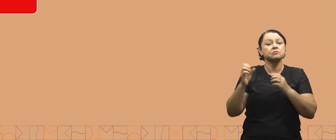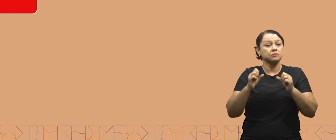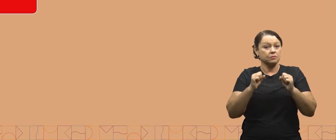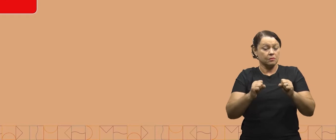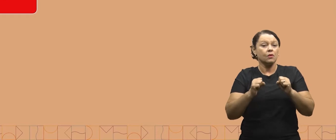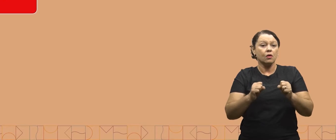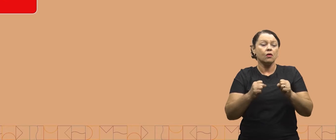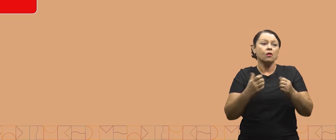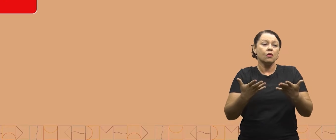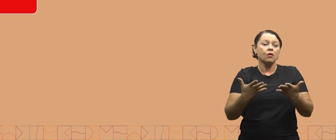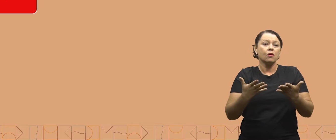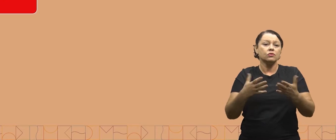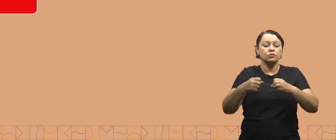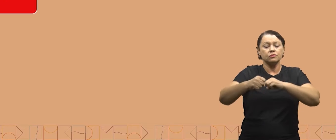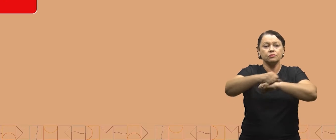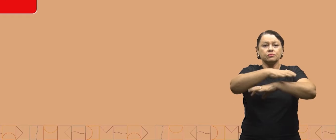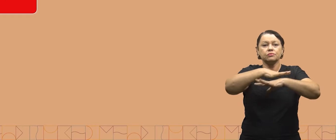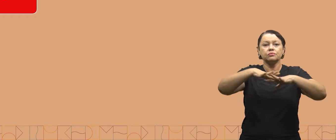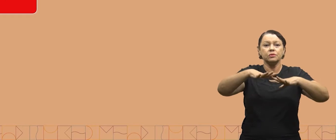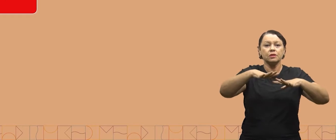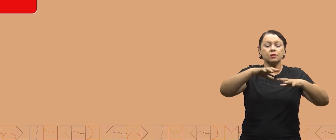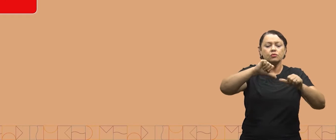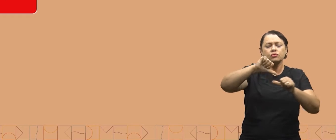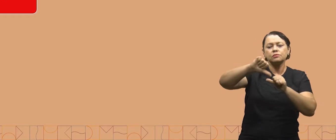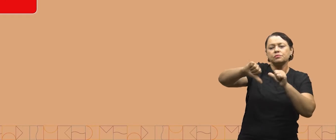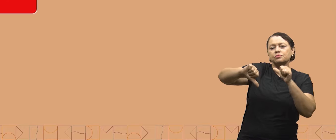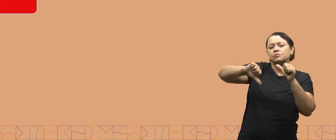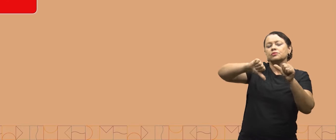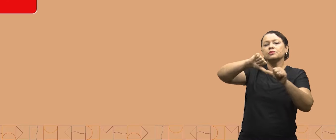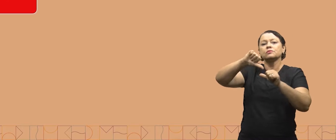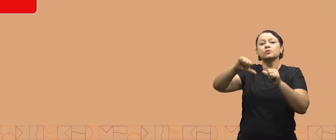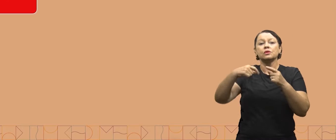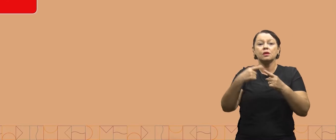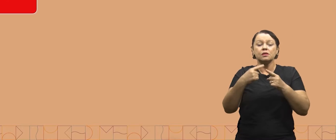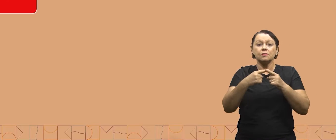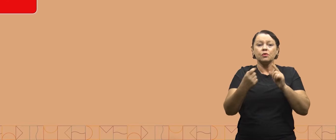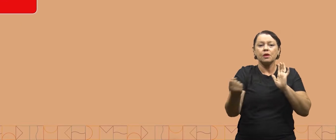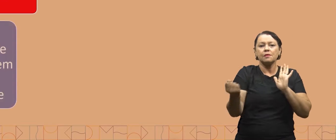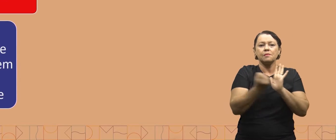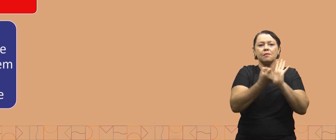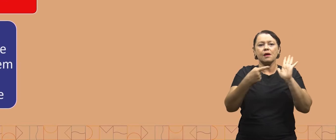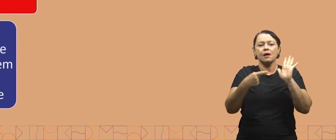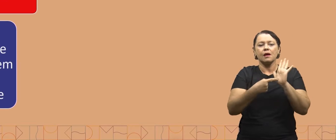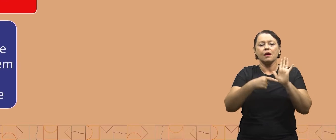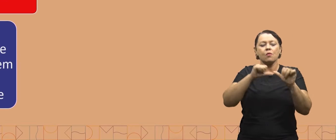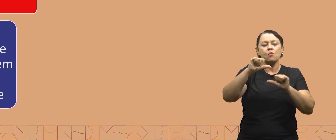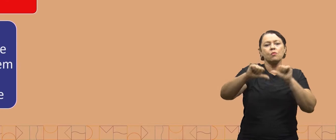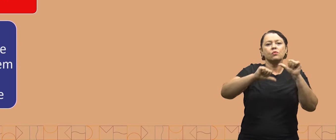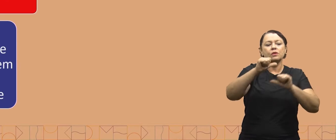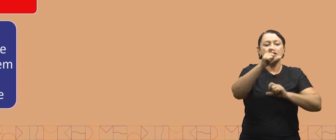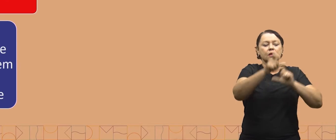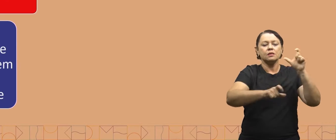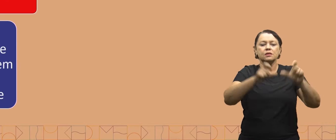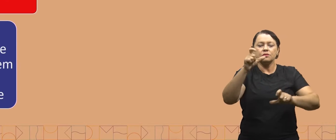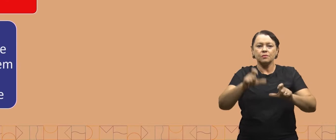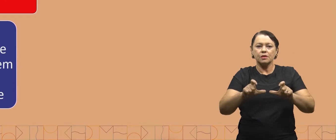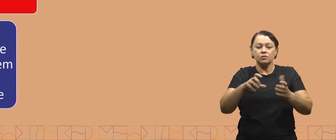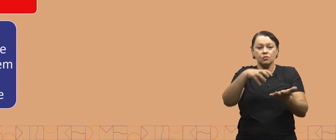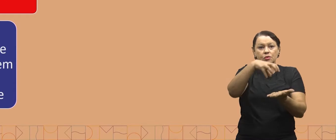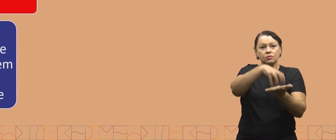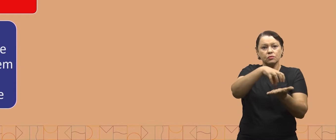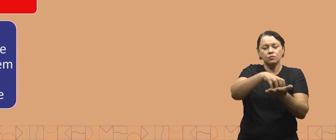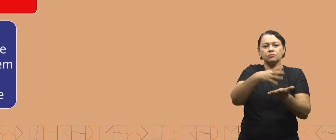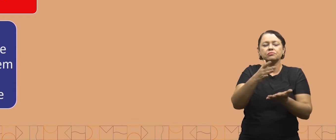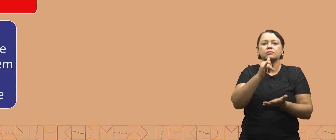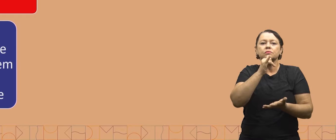ser chamados de ritos de passagem e marcam mudanças de uma pessoa em uma comunidade. Por exemplo,